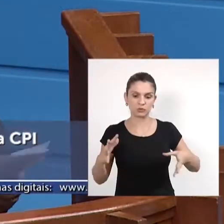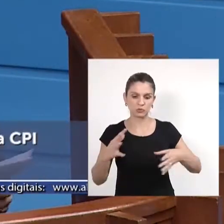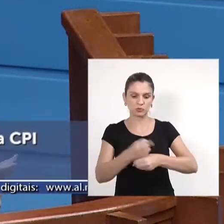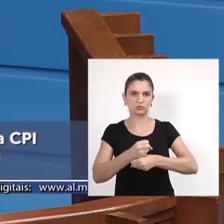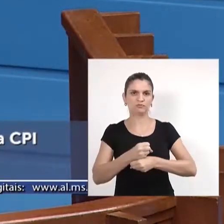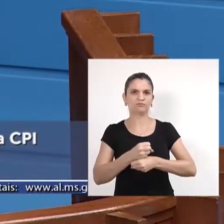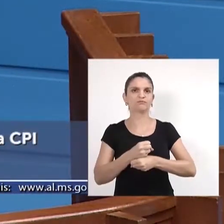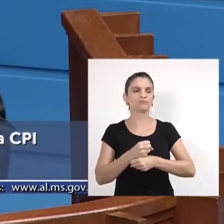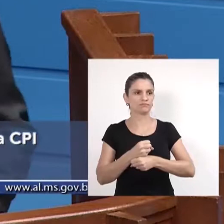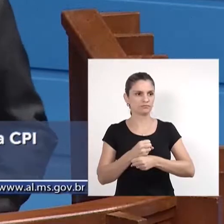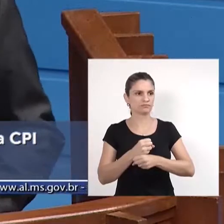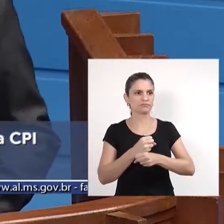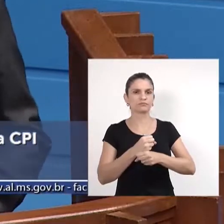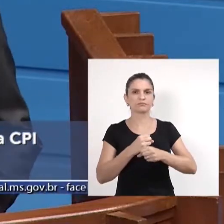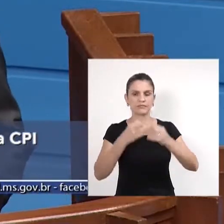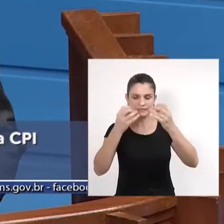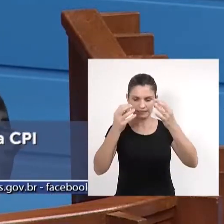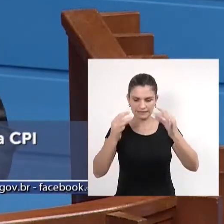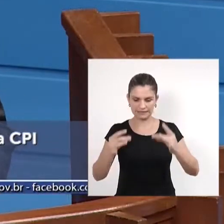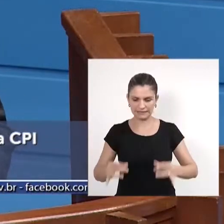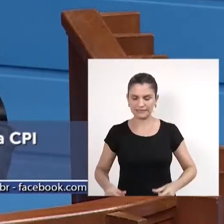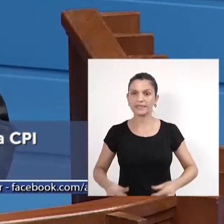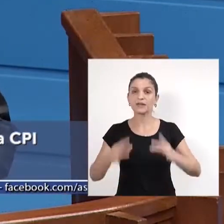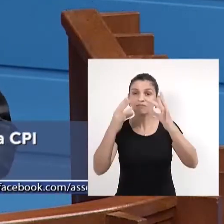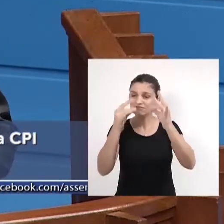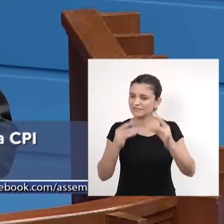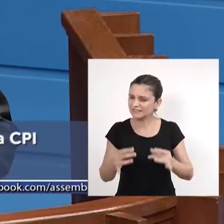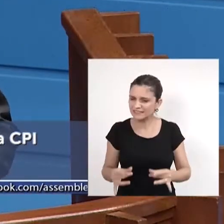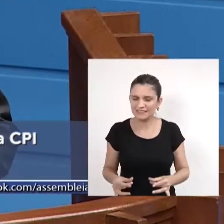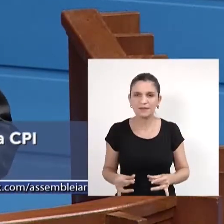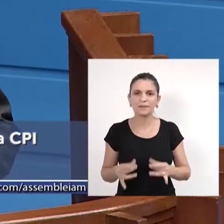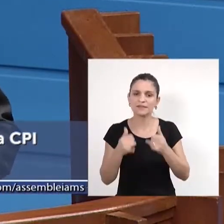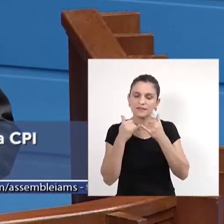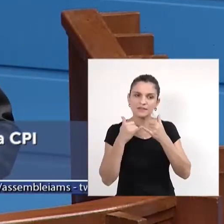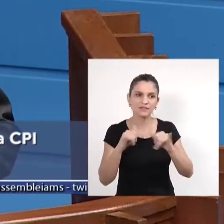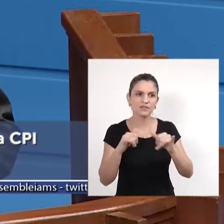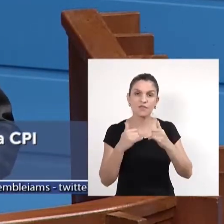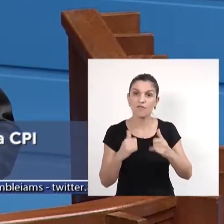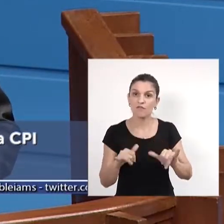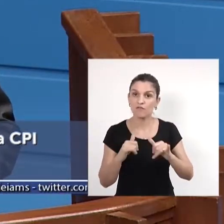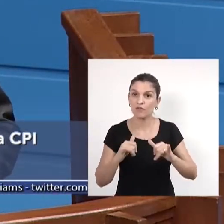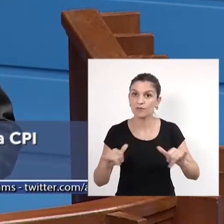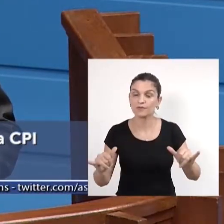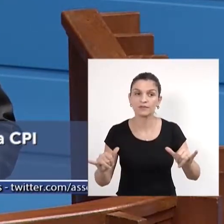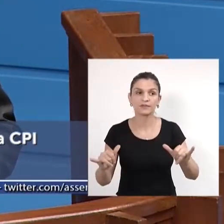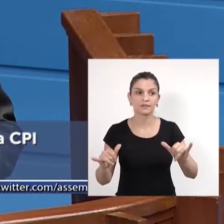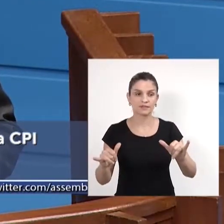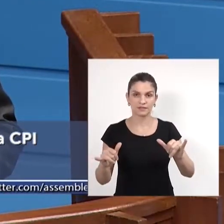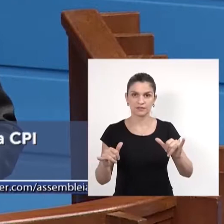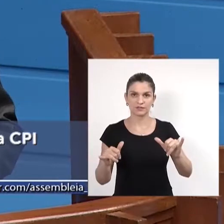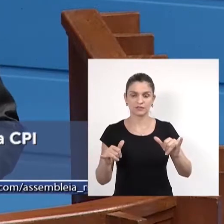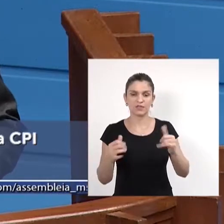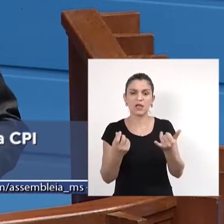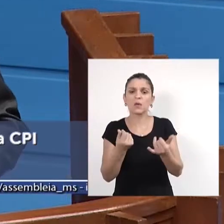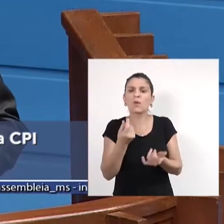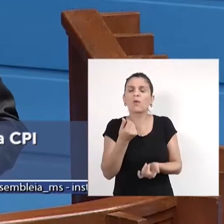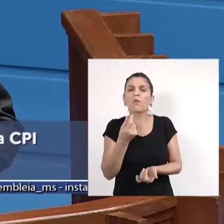O detalhamento das informações é outra questão também. Não é? A gente saber as informações, qual é o custo da nossa